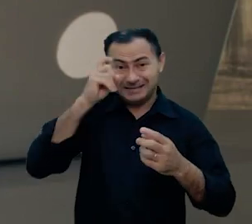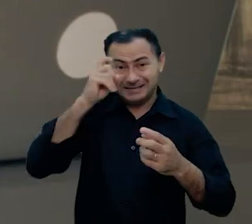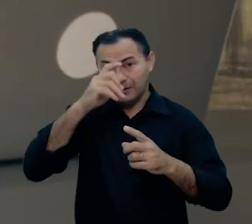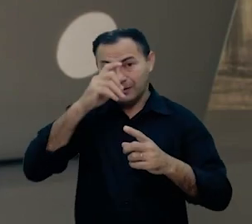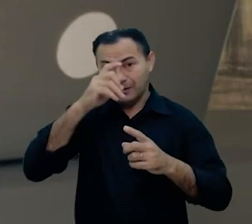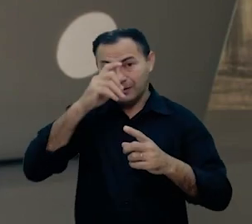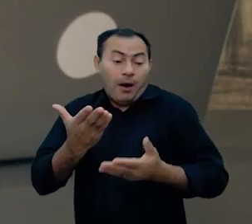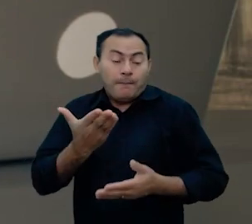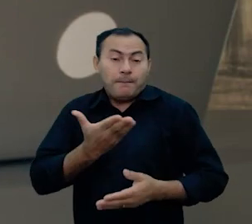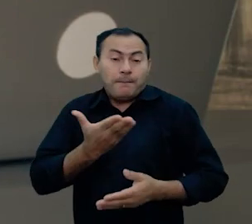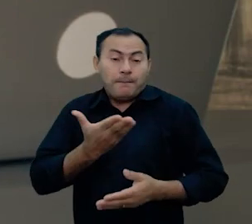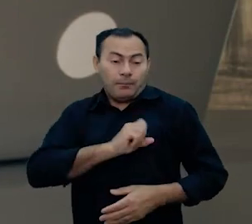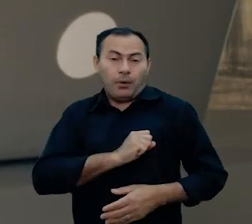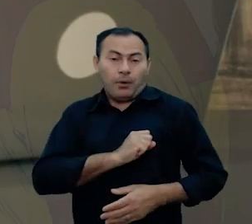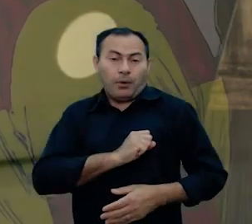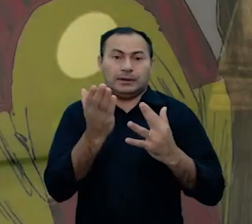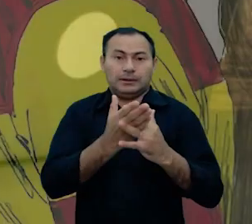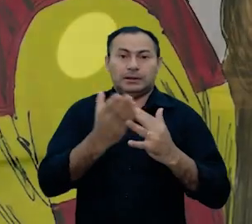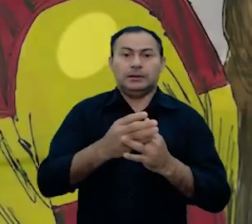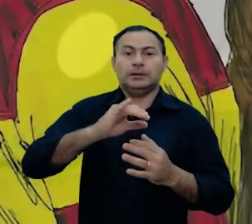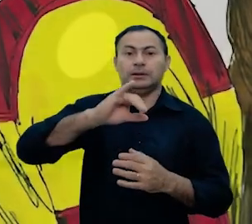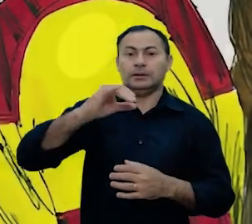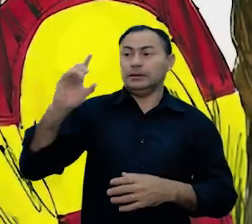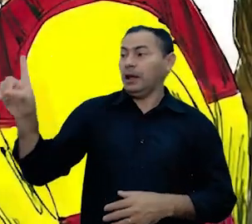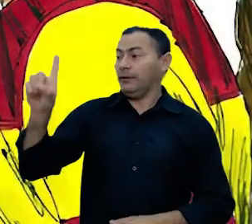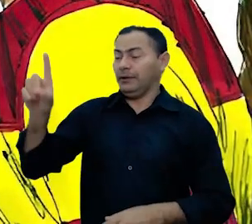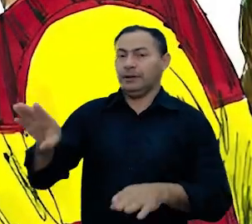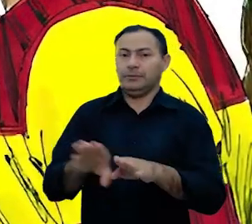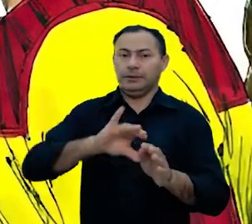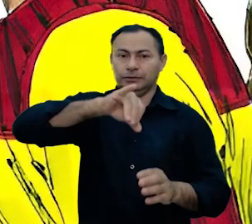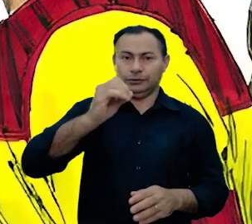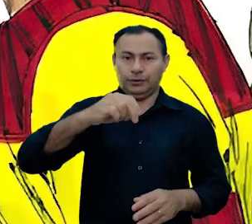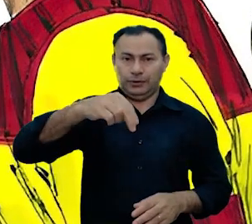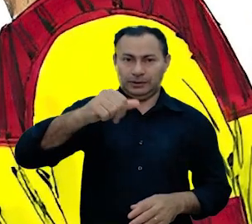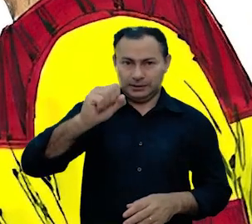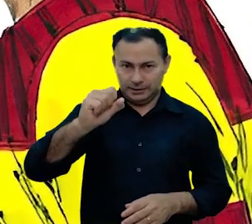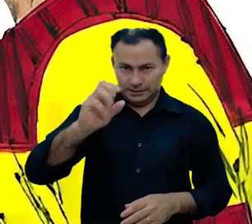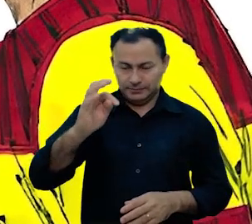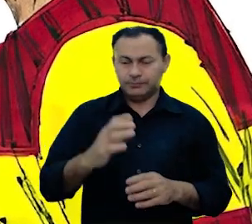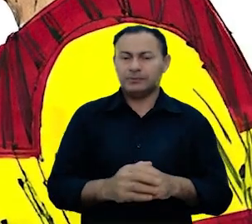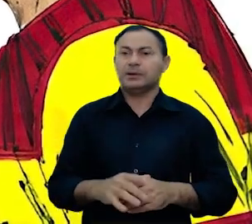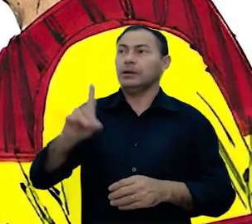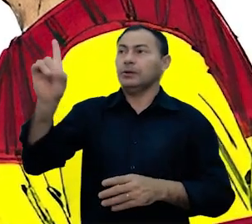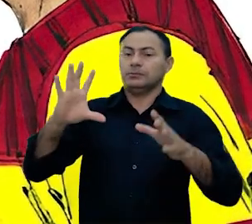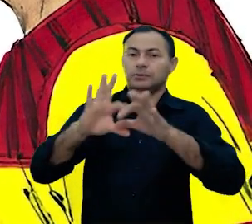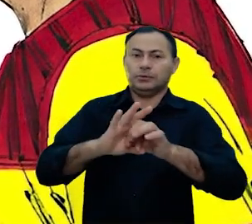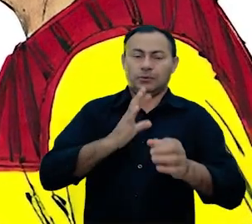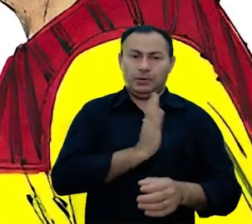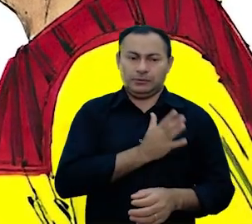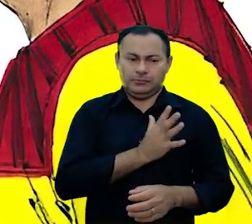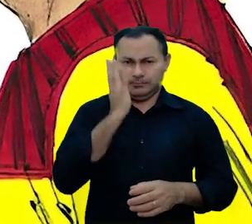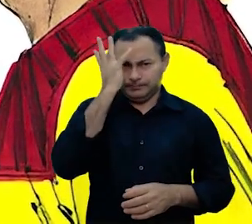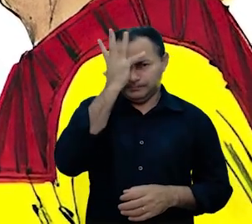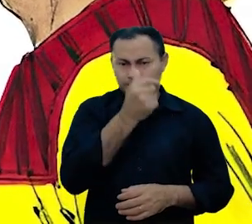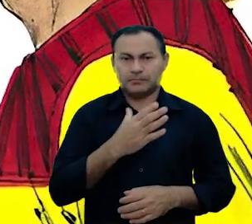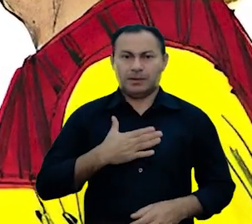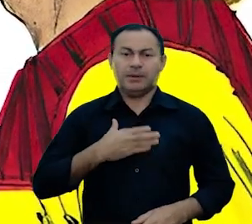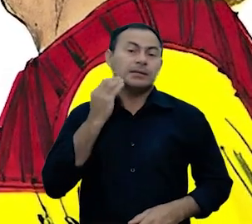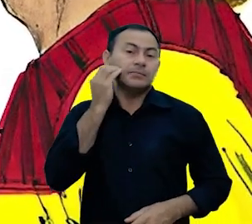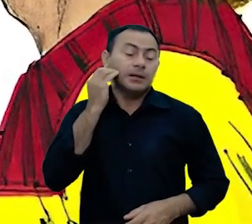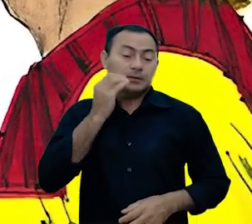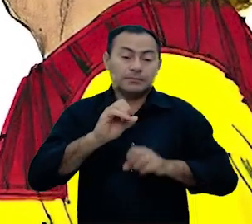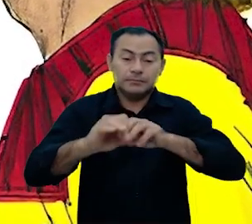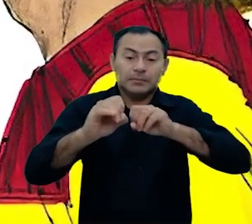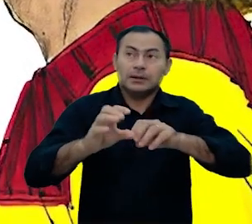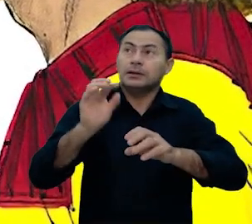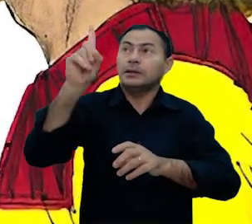entre Davi e Jonatas é um bom exemplo disso. A maneira como Deus uniu seus corações é muito bonita. Minha experiência me ensinou